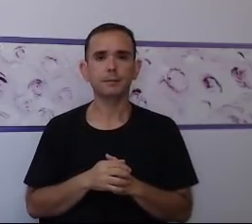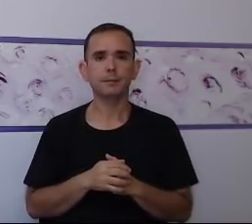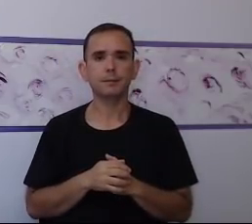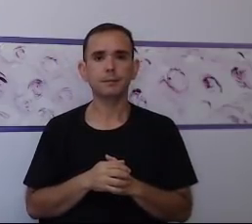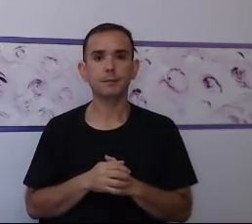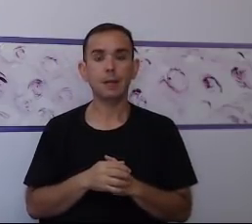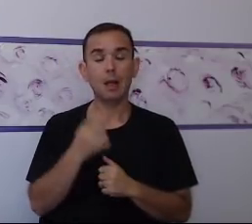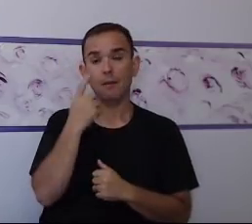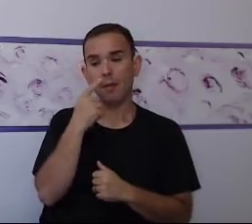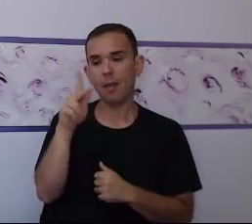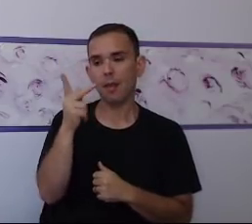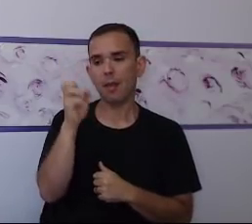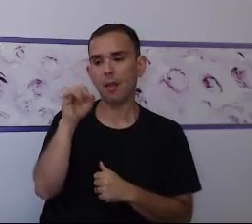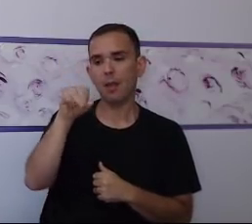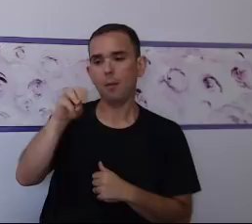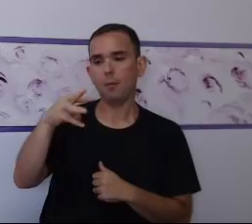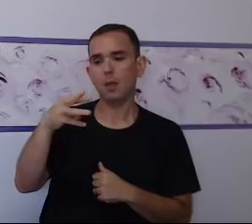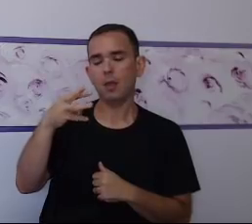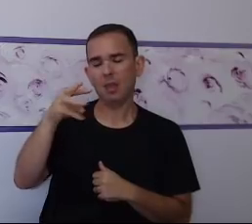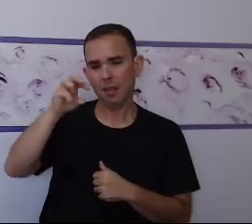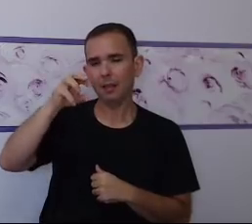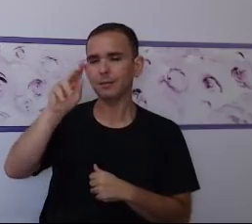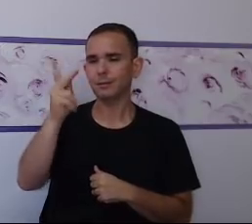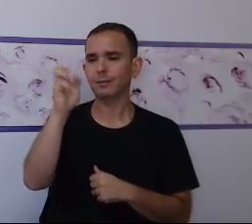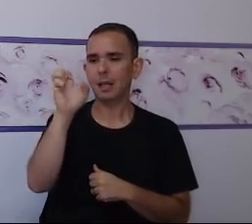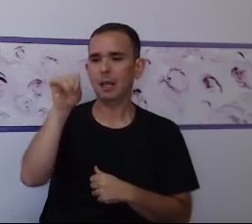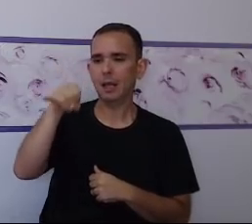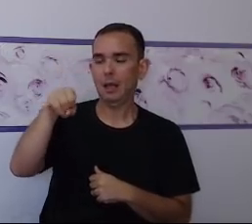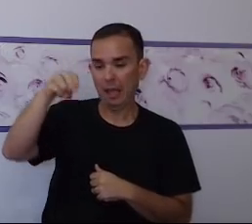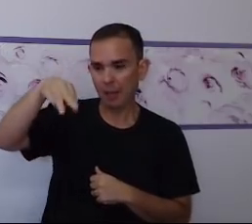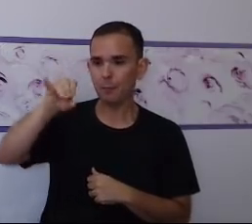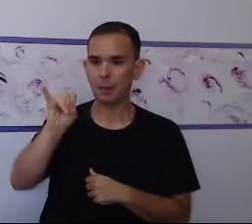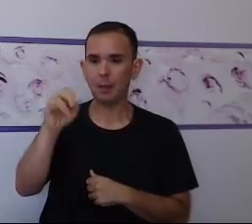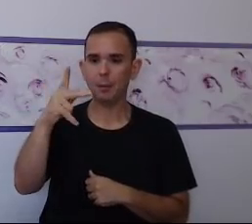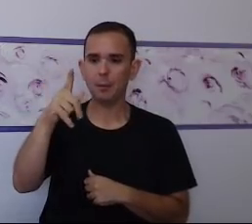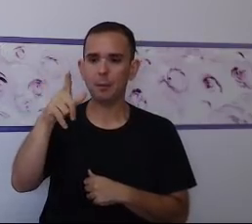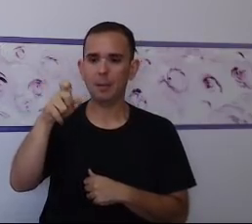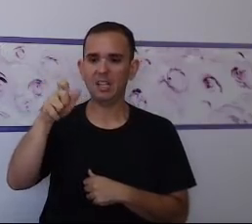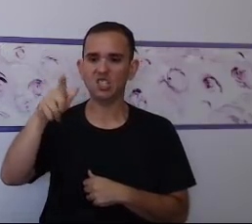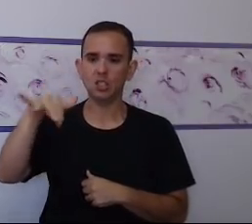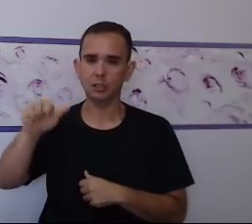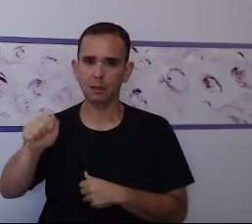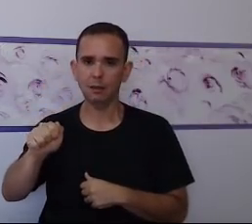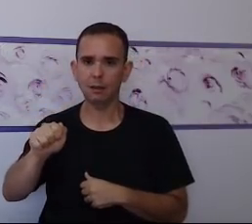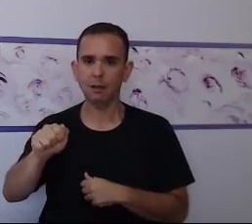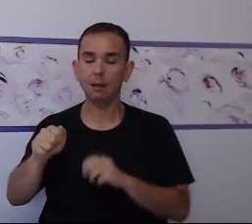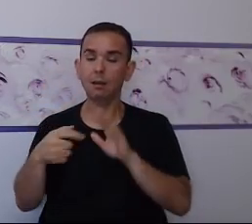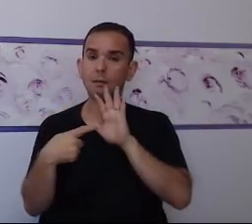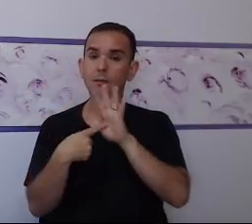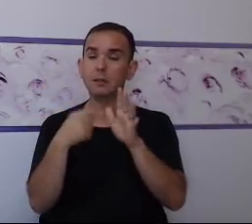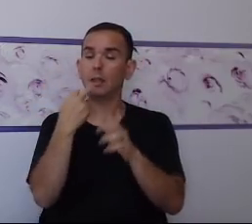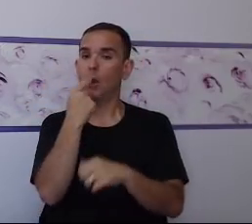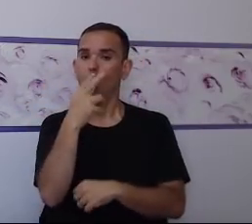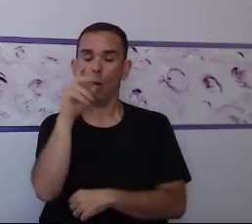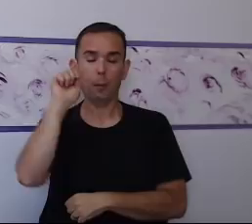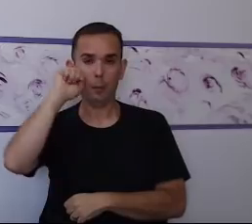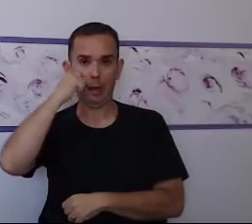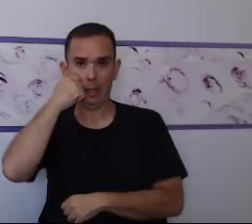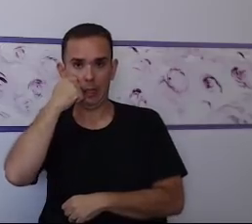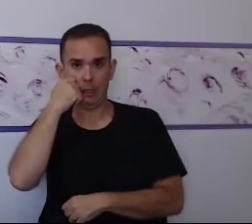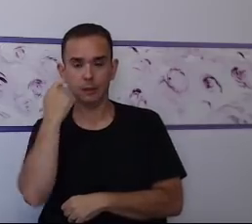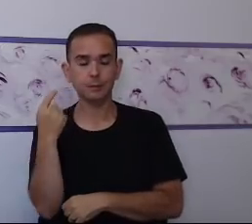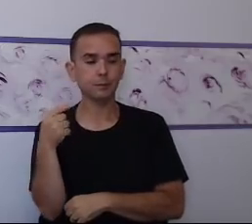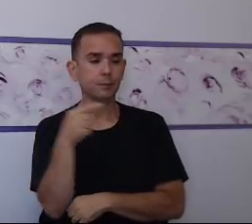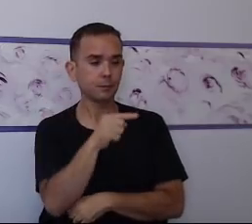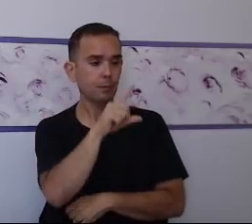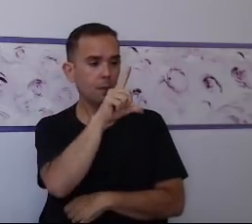A hemiplegia, demonstrada, então, o acometimento maior está vindo demonstrado na cor preta e o